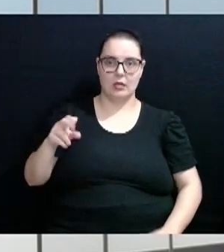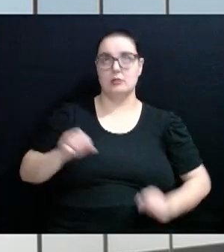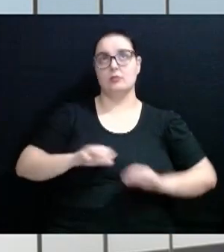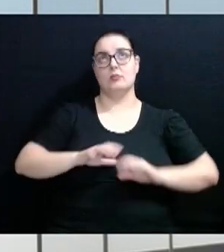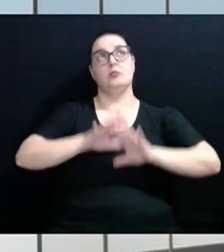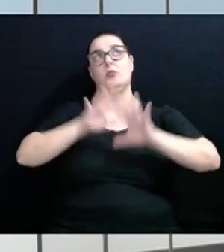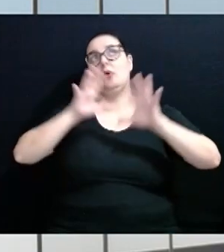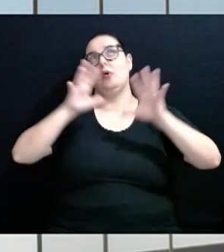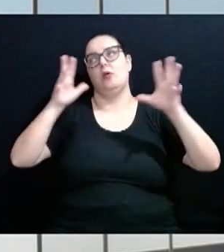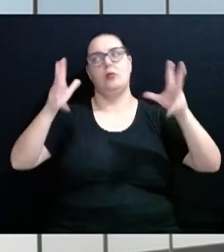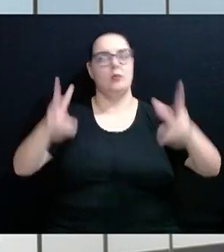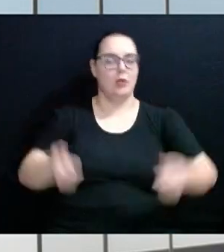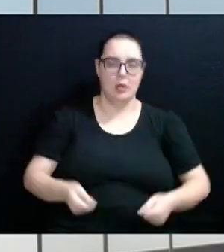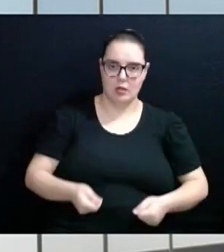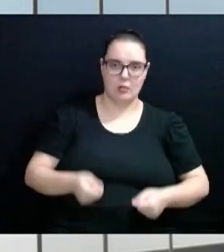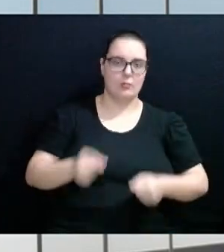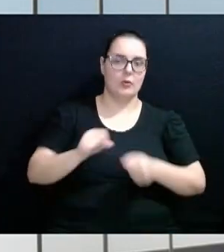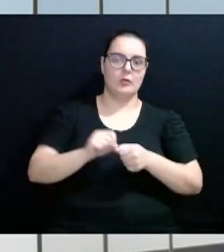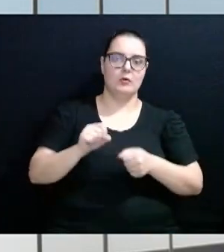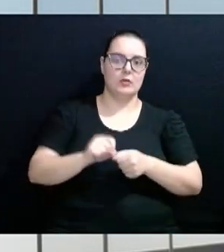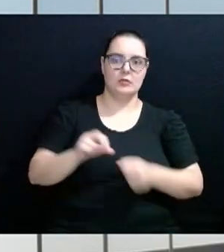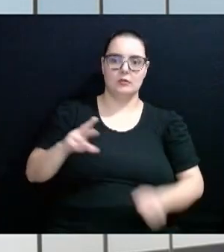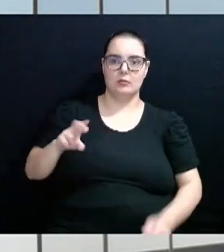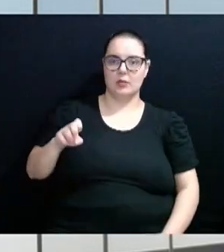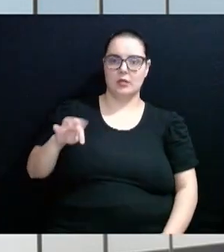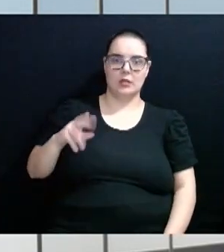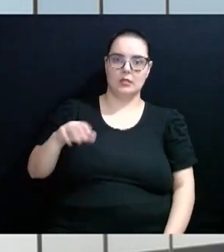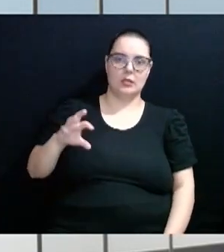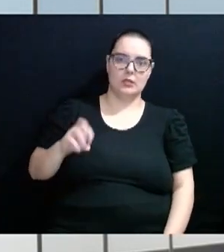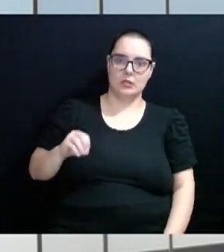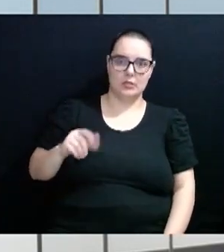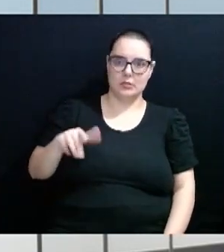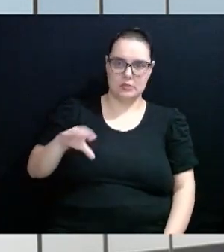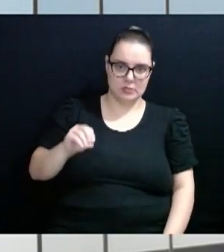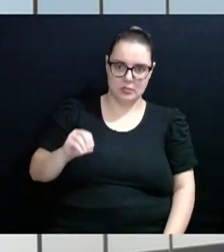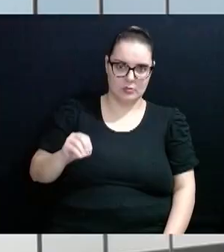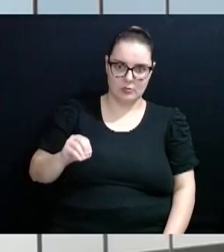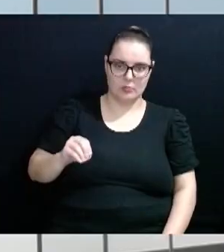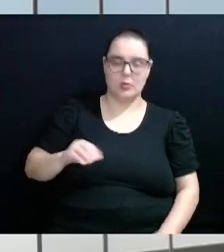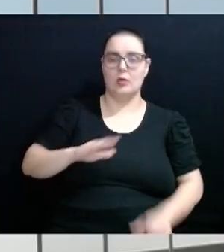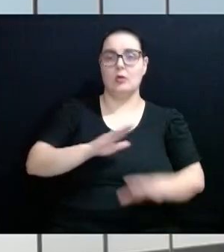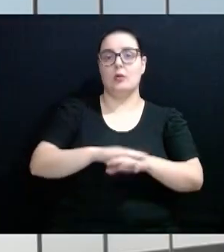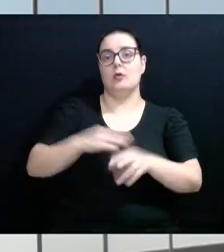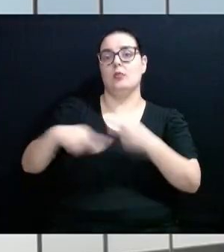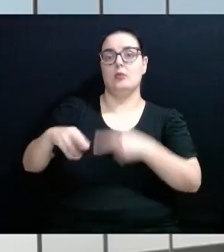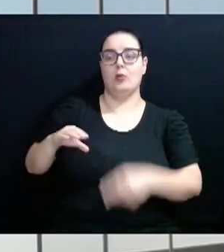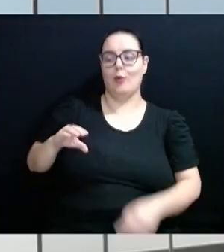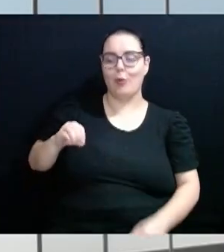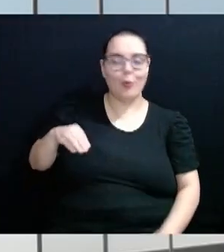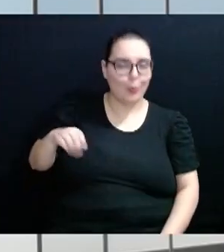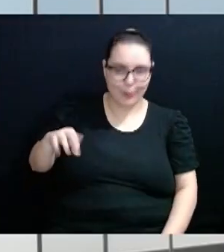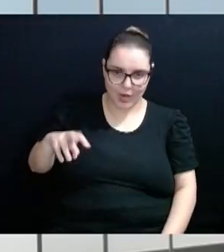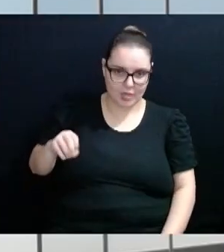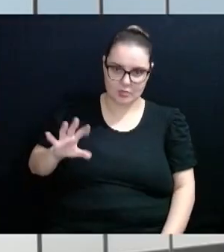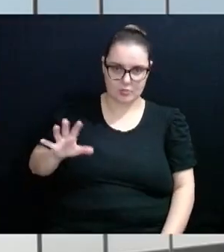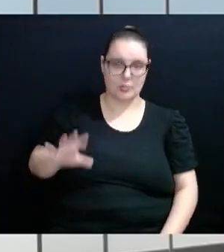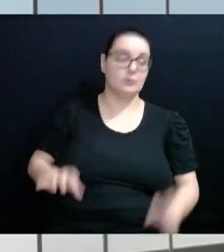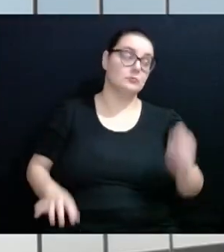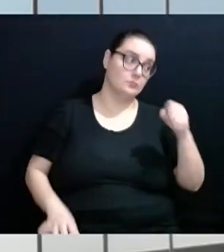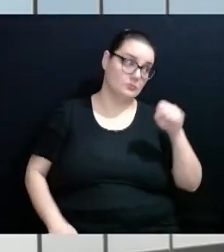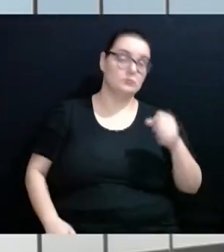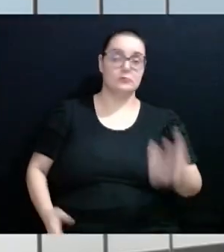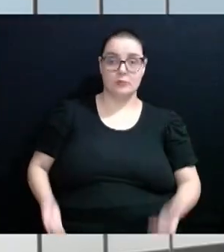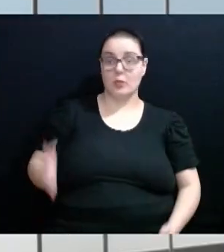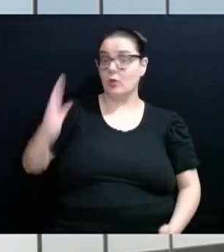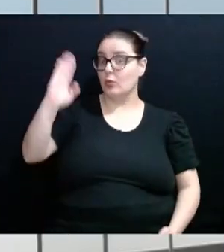uma retaliação, tomar uma medida que diz respeito ao comércio, porque o Brasil, né,